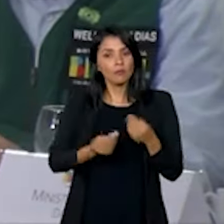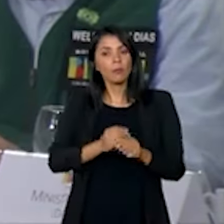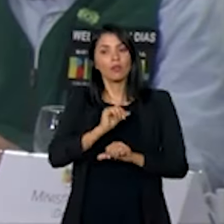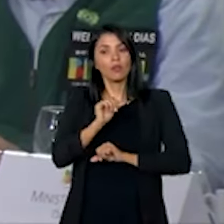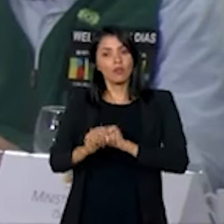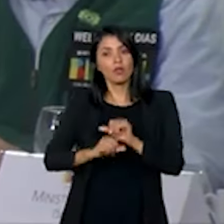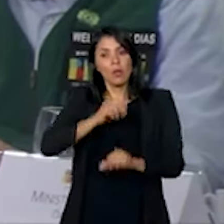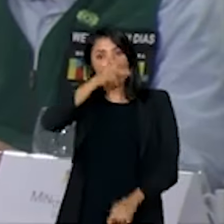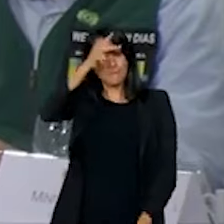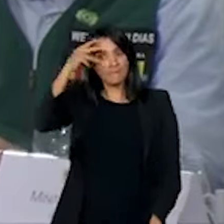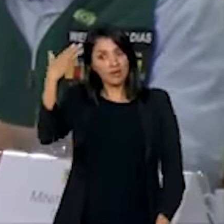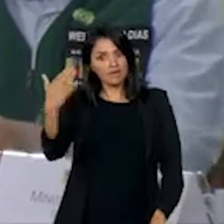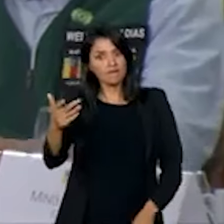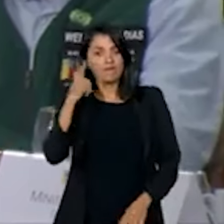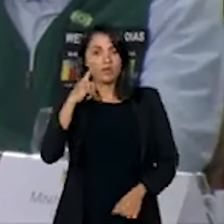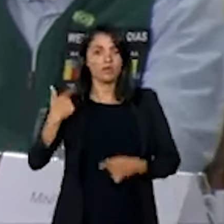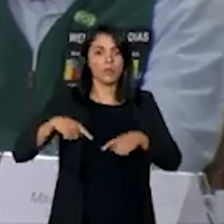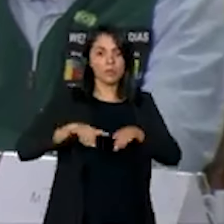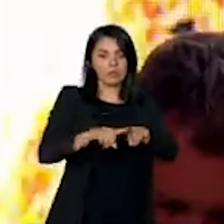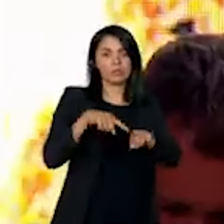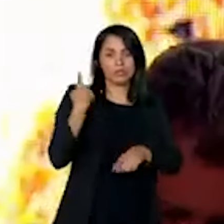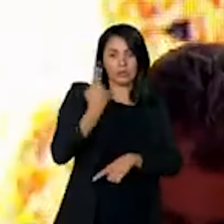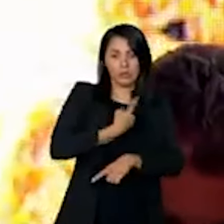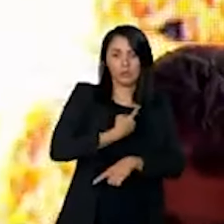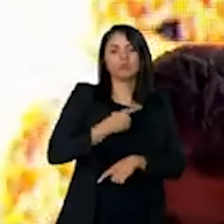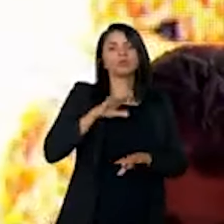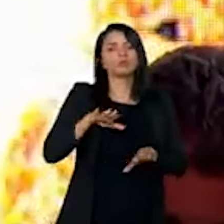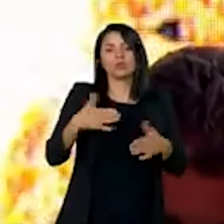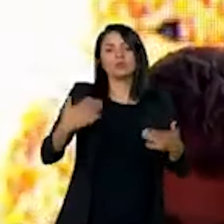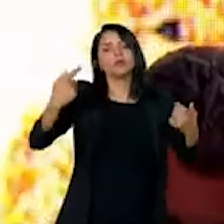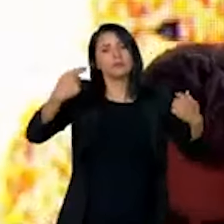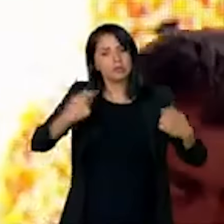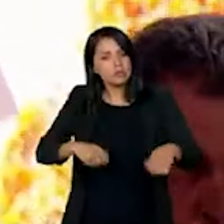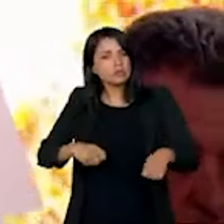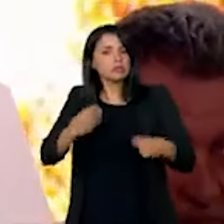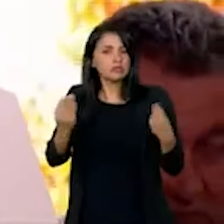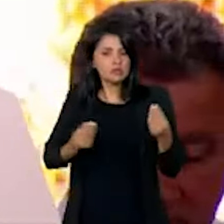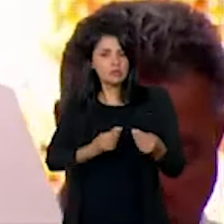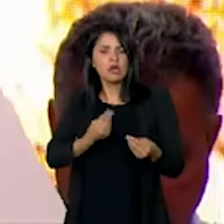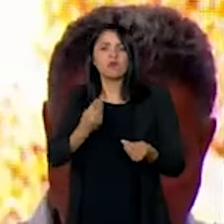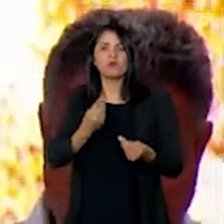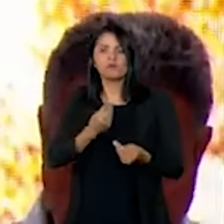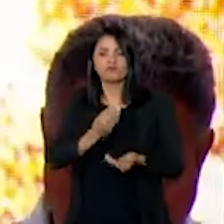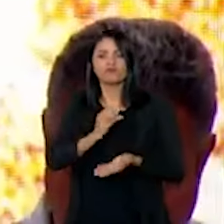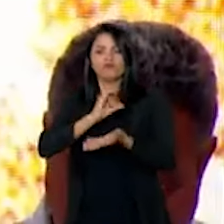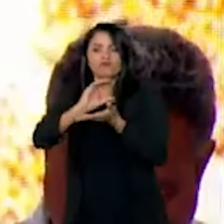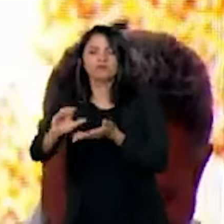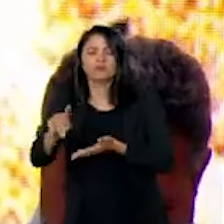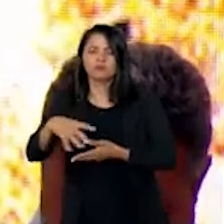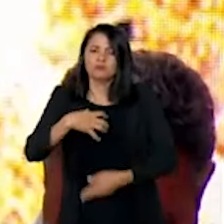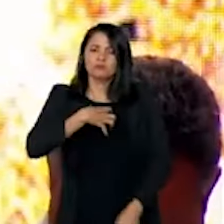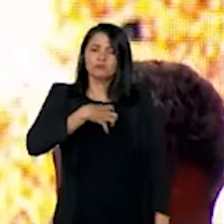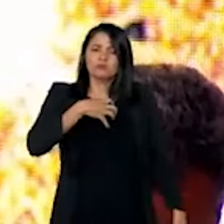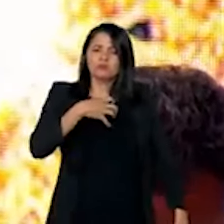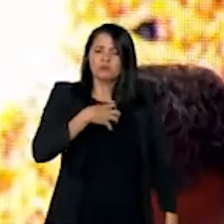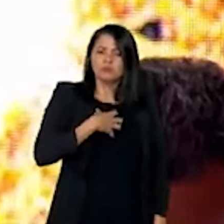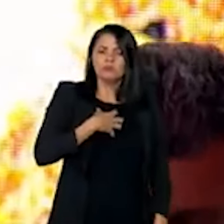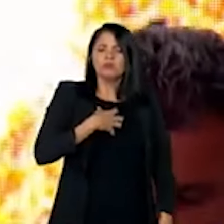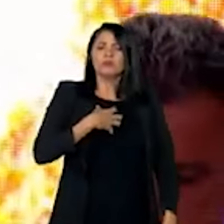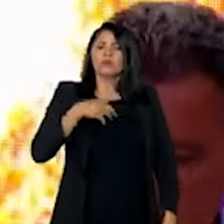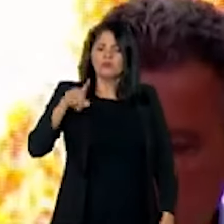transformar o prefeito num parceiro nosso. Para isso, nós temos que dar um ganho para ele se sentir